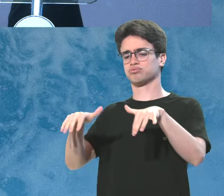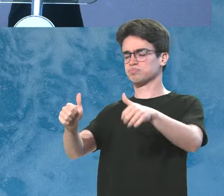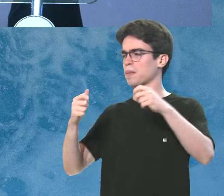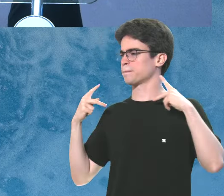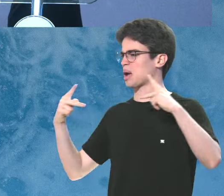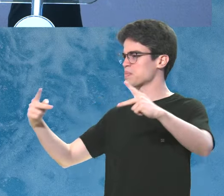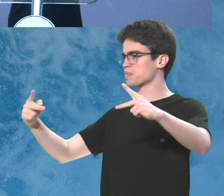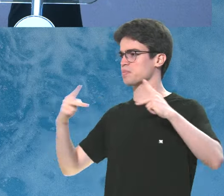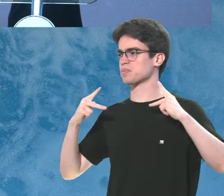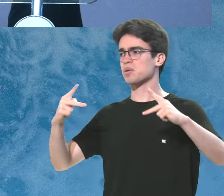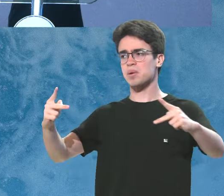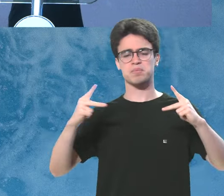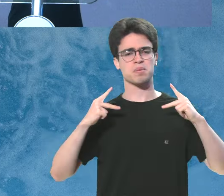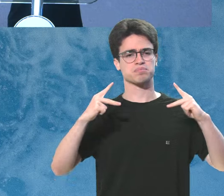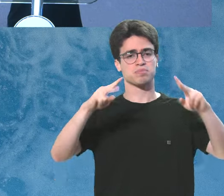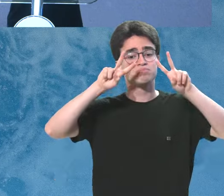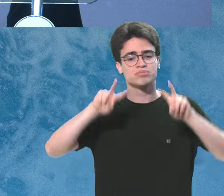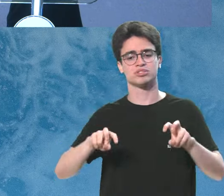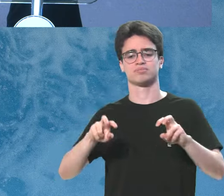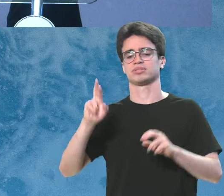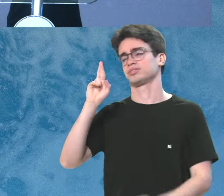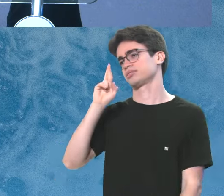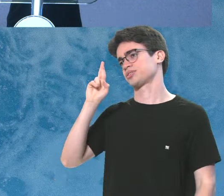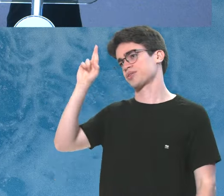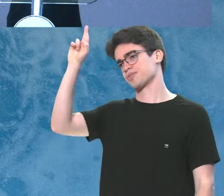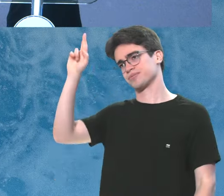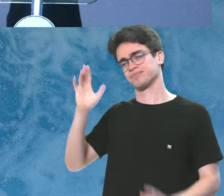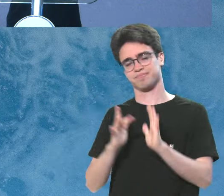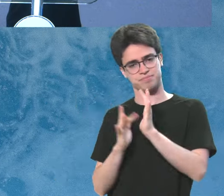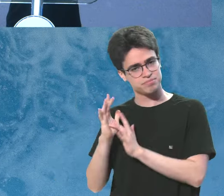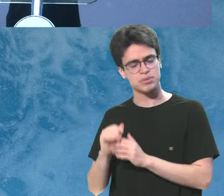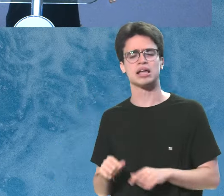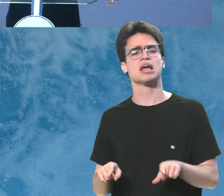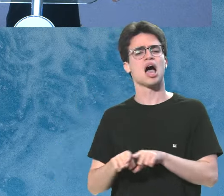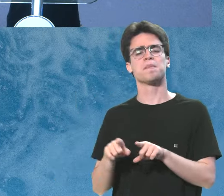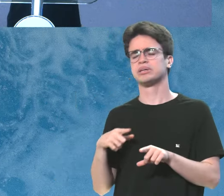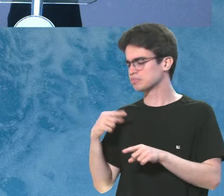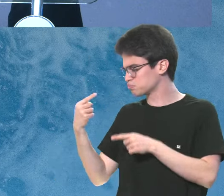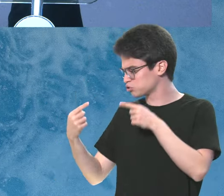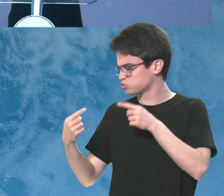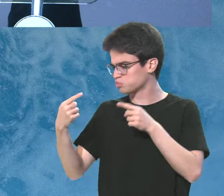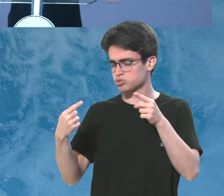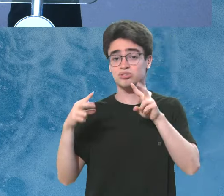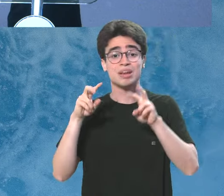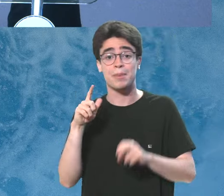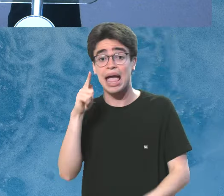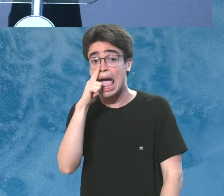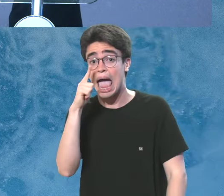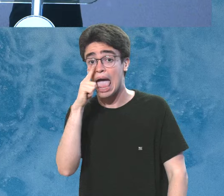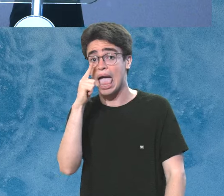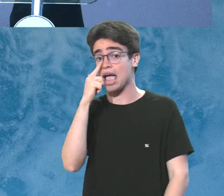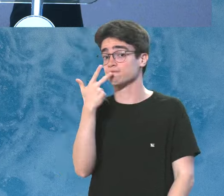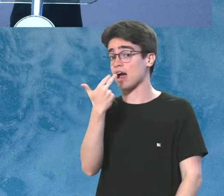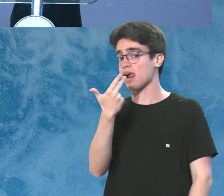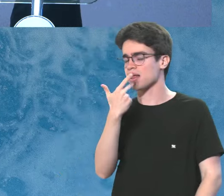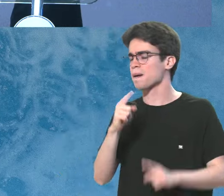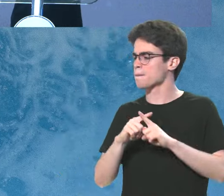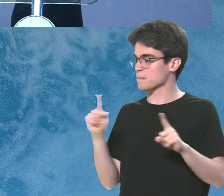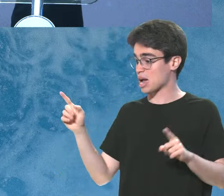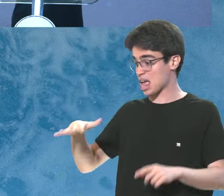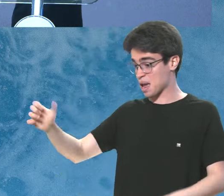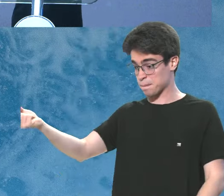corajosamente em nome do senhor também conversava e discutiam com alguns judeus de fala grega mas estes procuravam matá-lo quando os